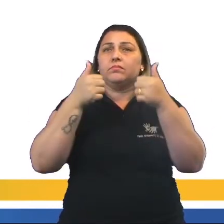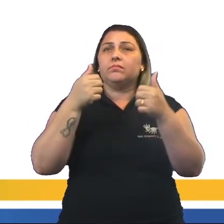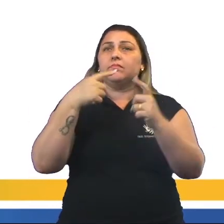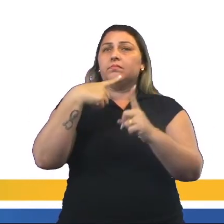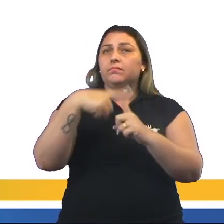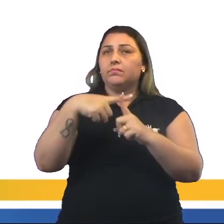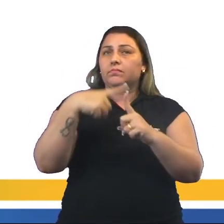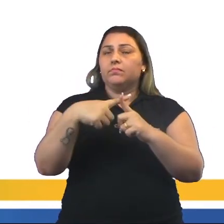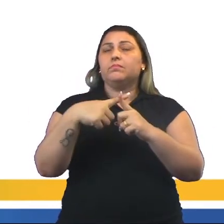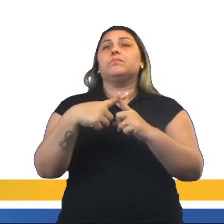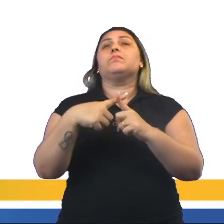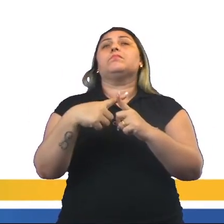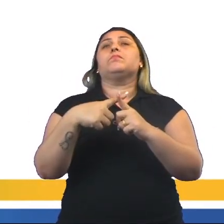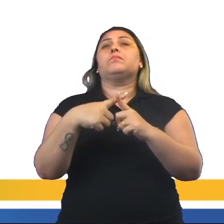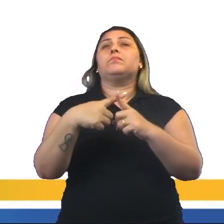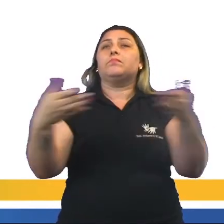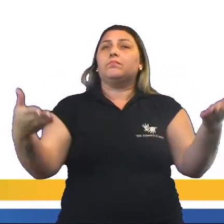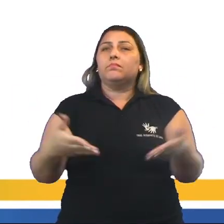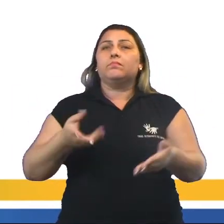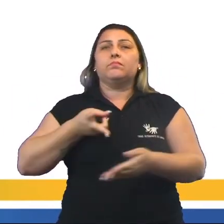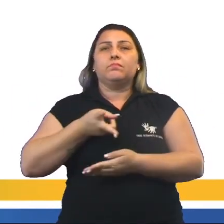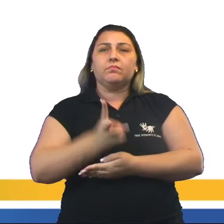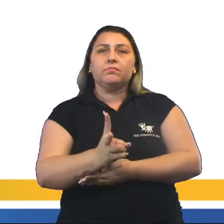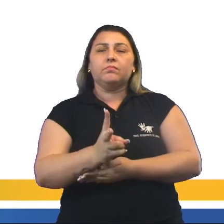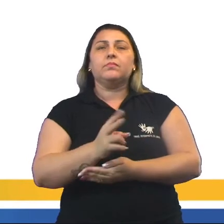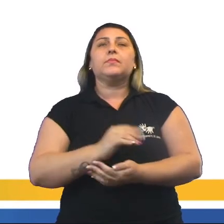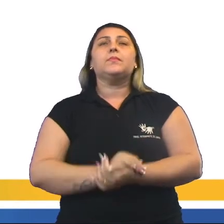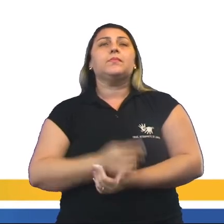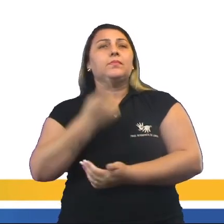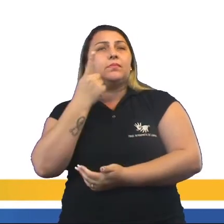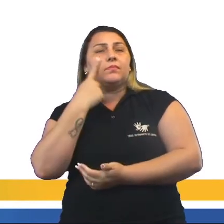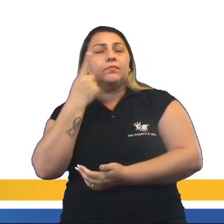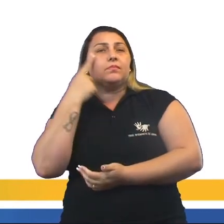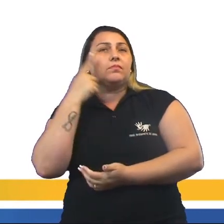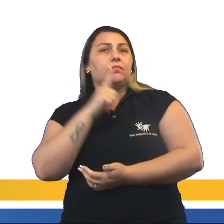frases afirmativas no present continuous.